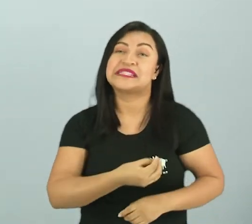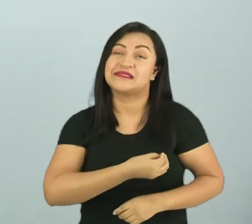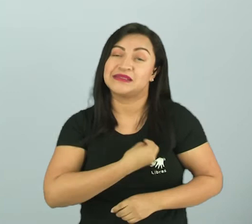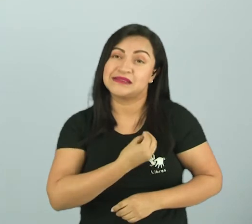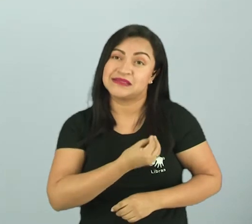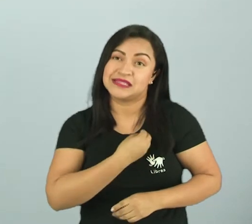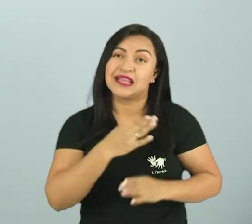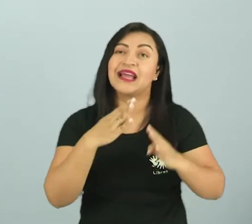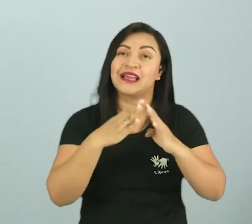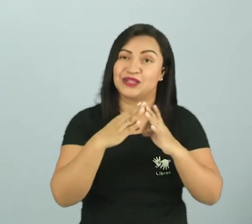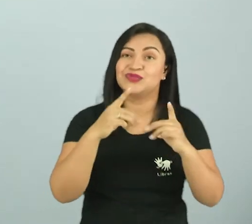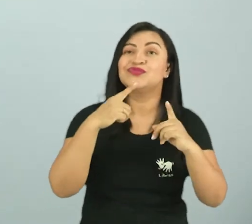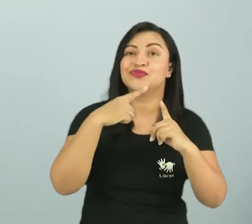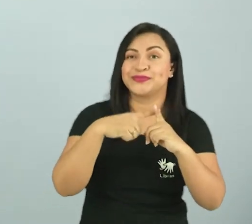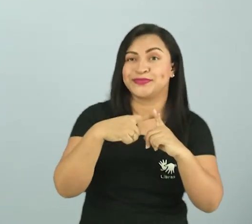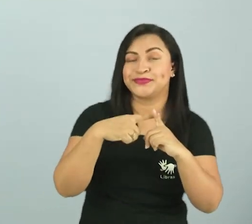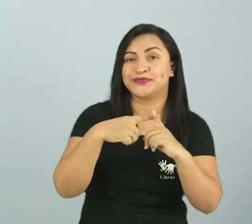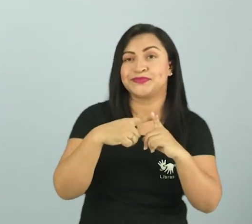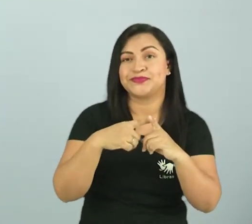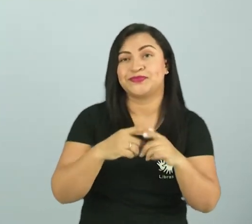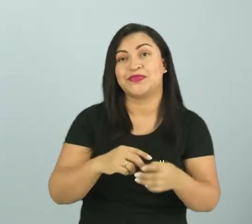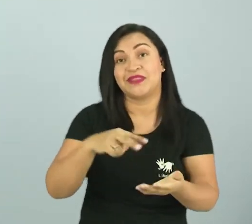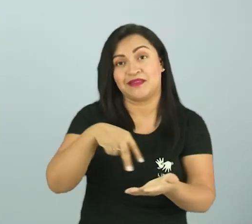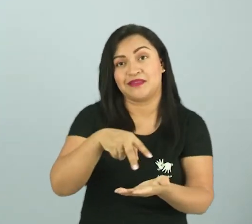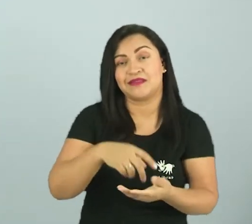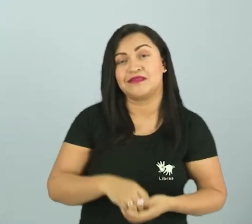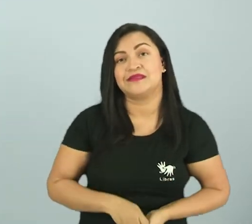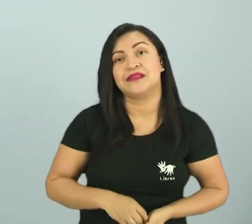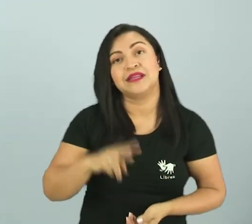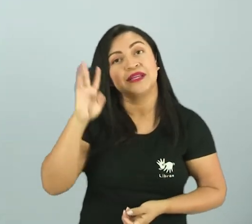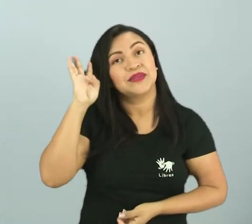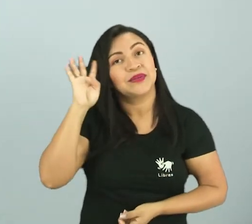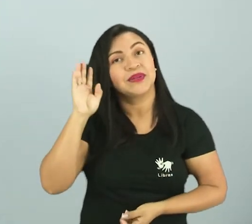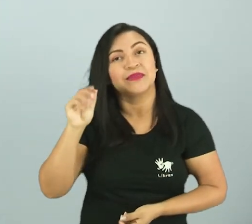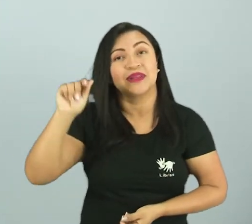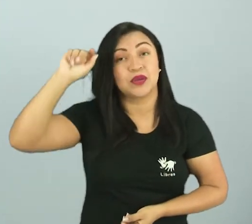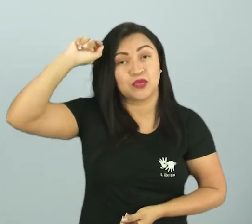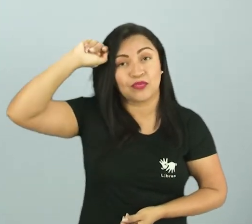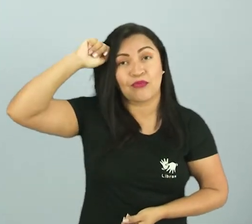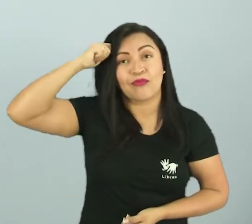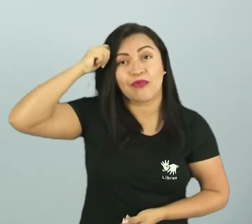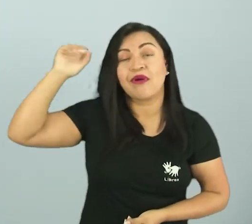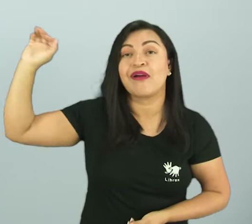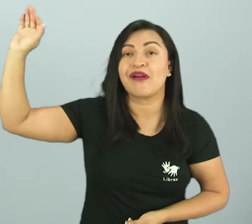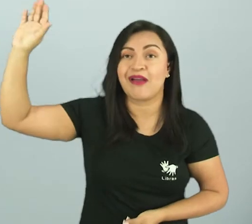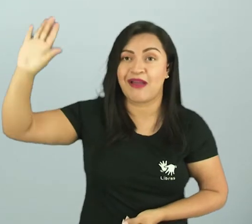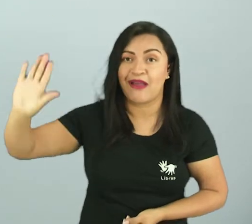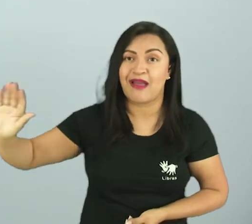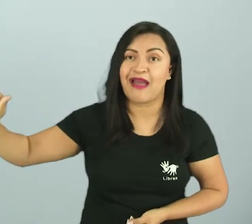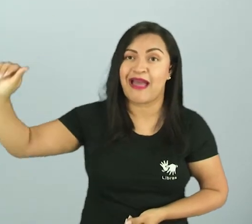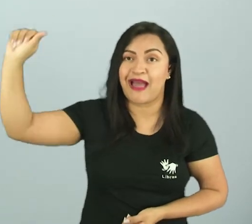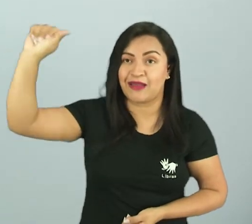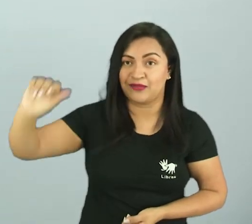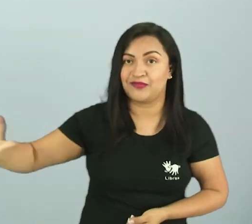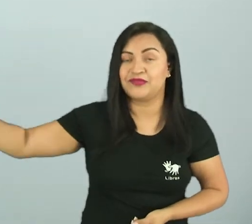bem forte, né? Então a gente pode lembrar que o povo africano, ele tinha uma